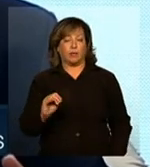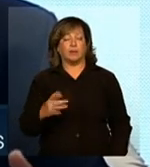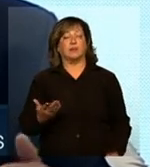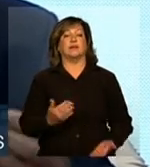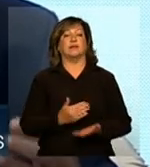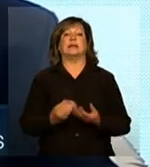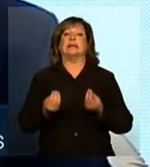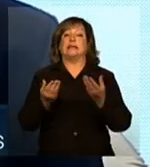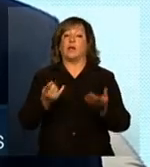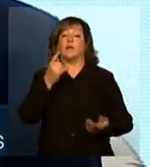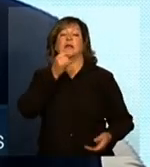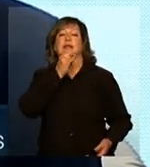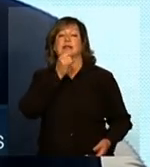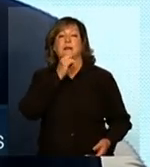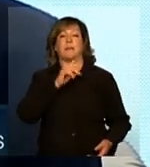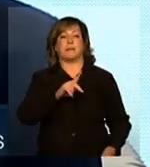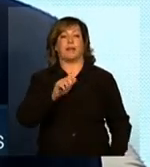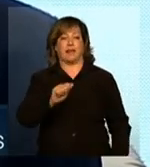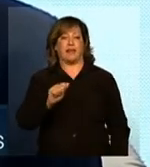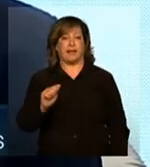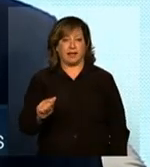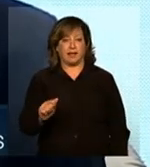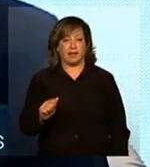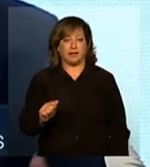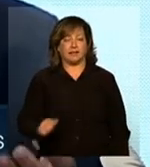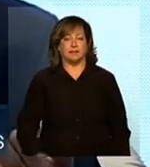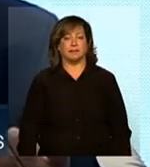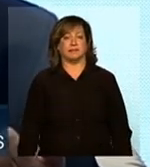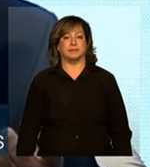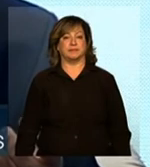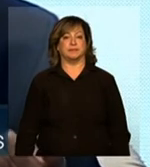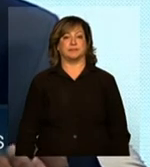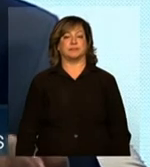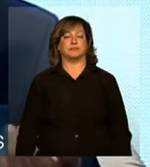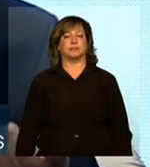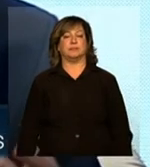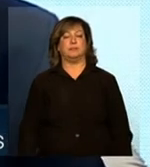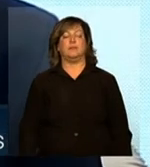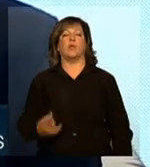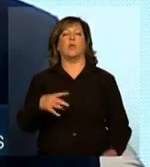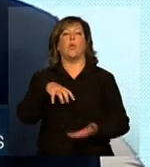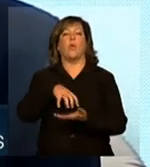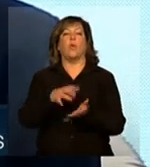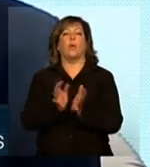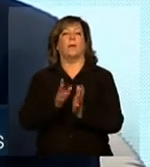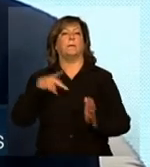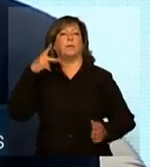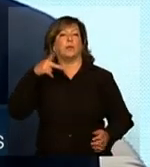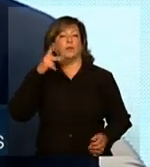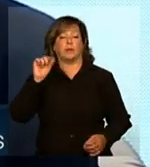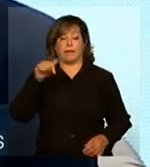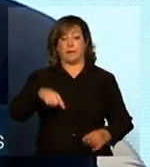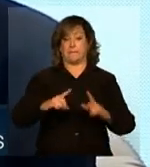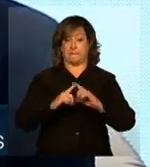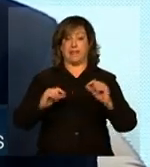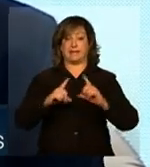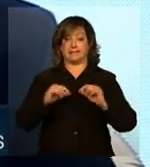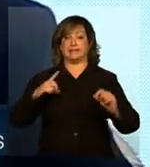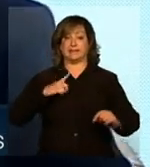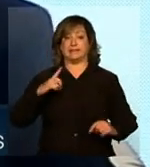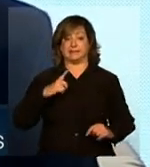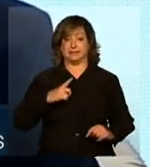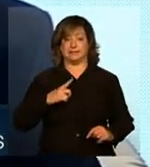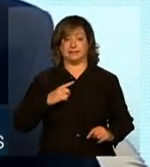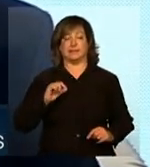um exemplo do PAA, né, para um conjunto de políticas que Brasília tem. Lúcio, que